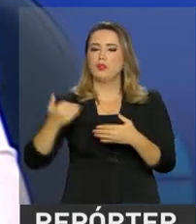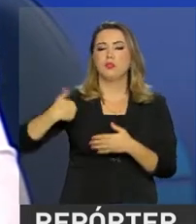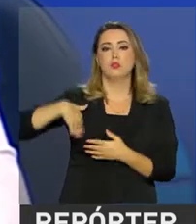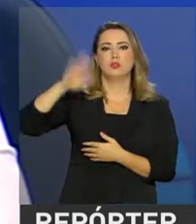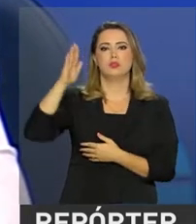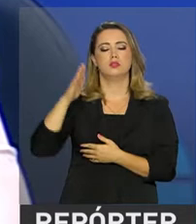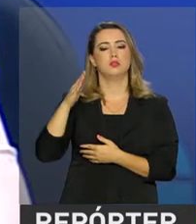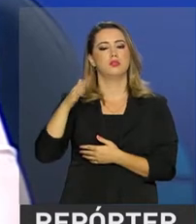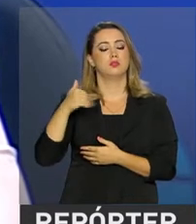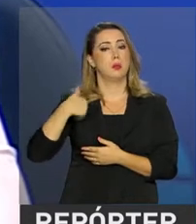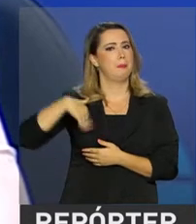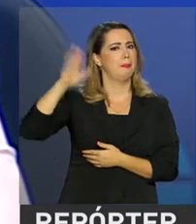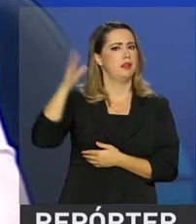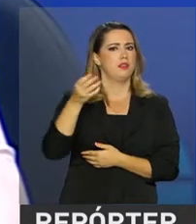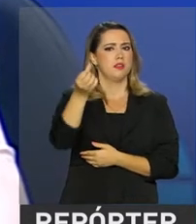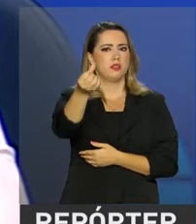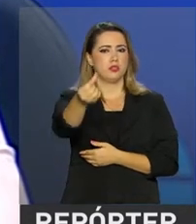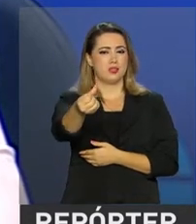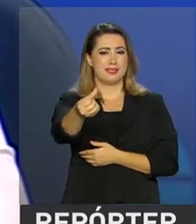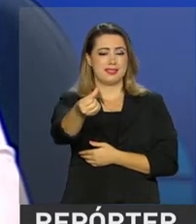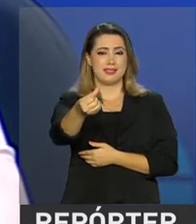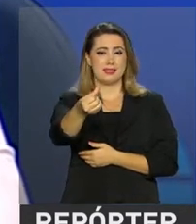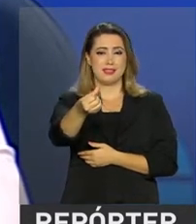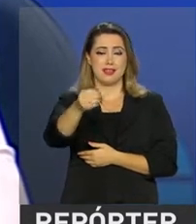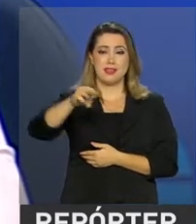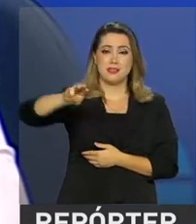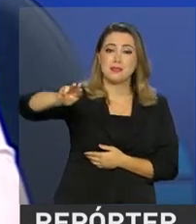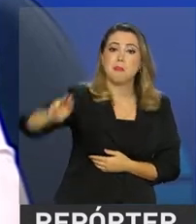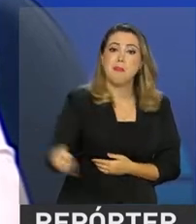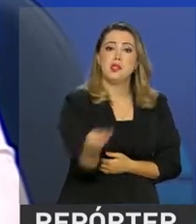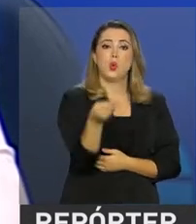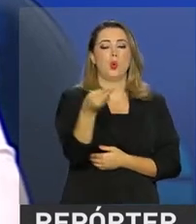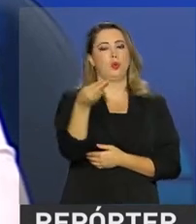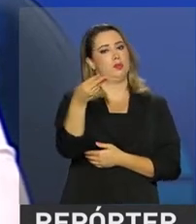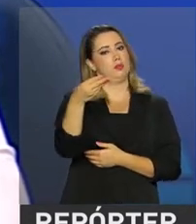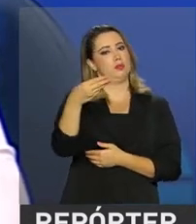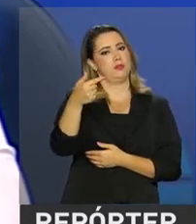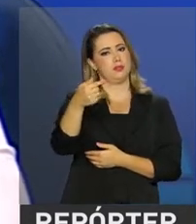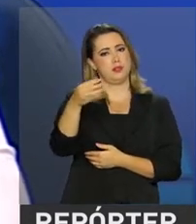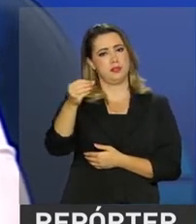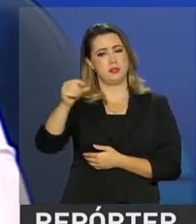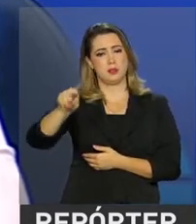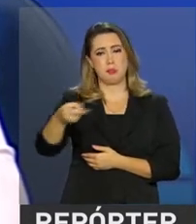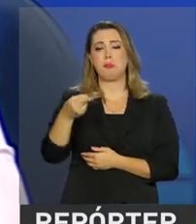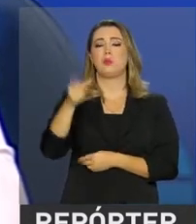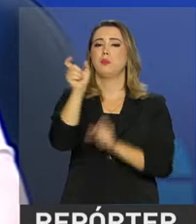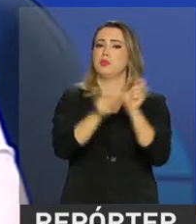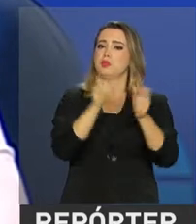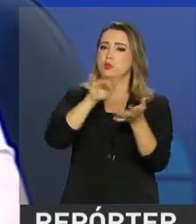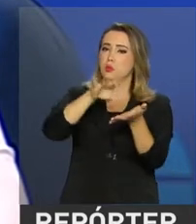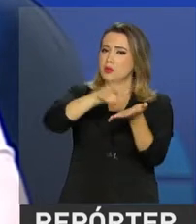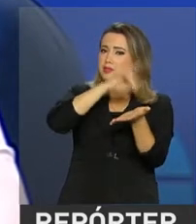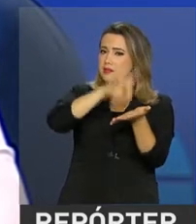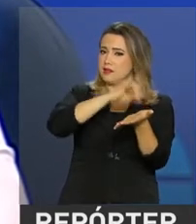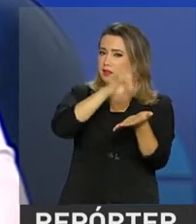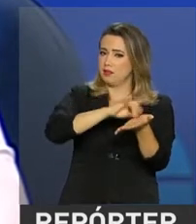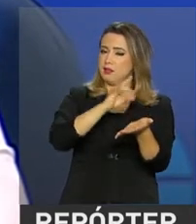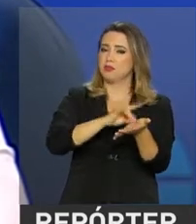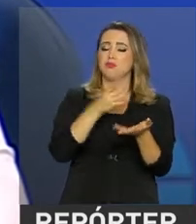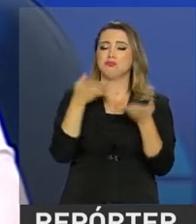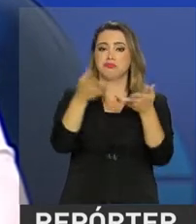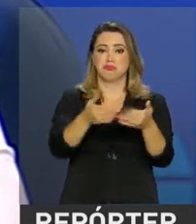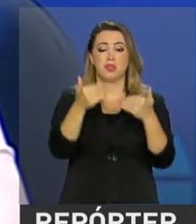de 6 milhões e 700 mil inscritos, e o potencial máximo de aplicação e a